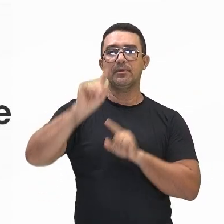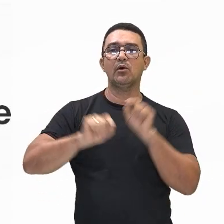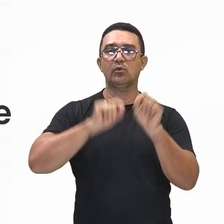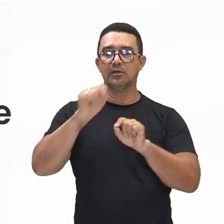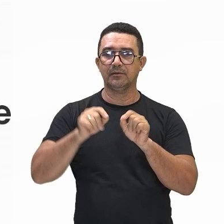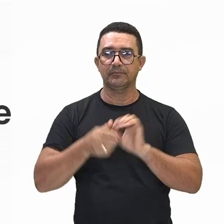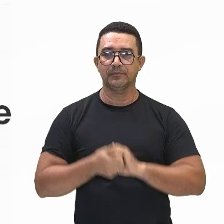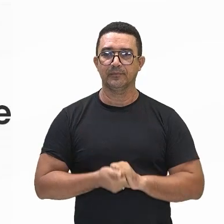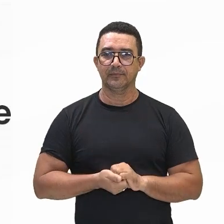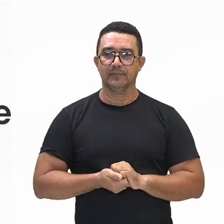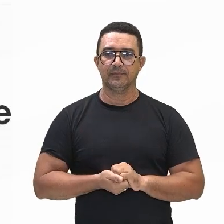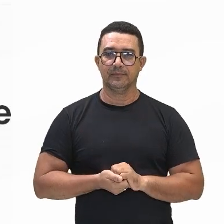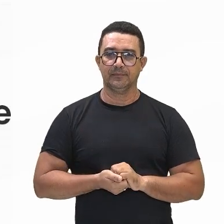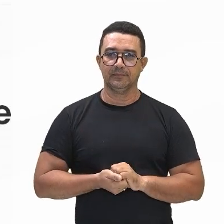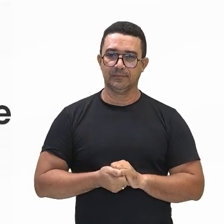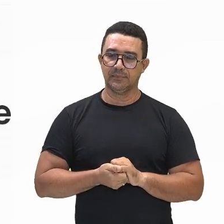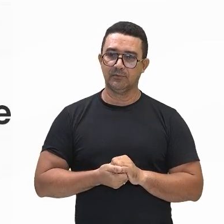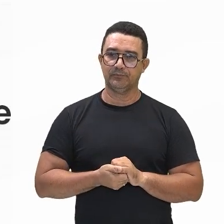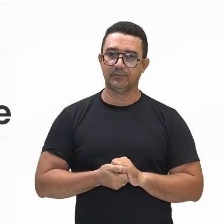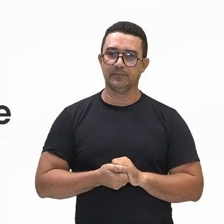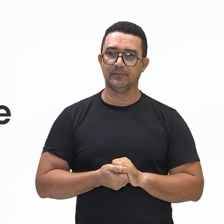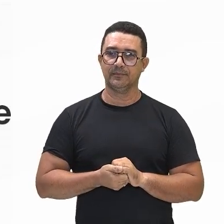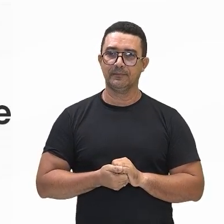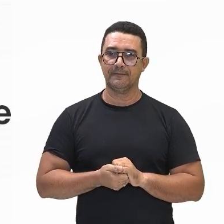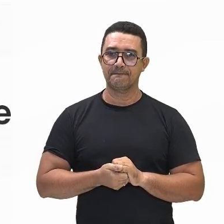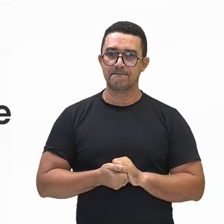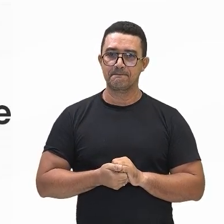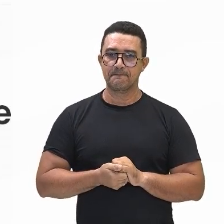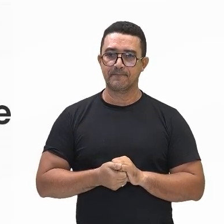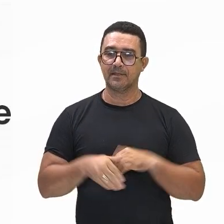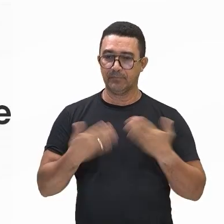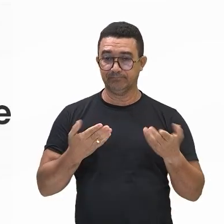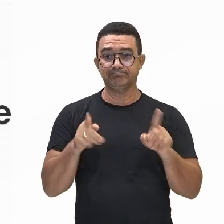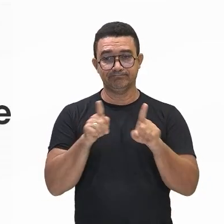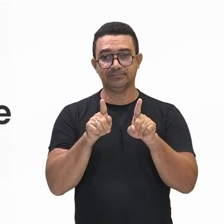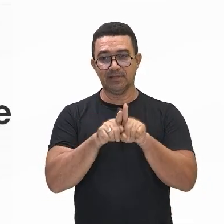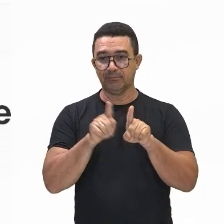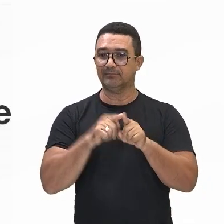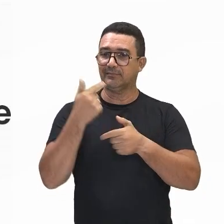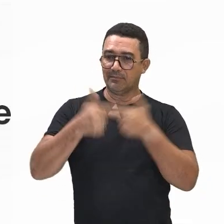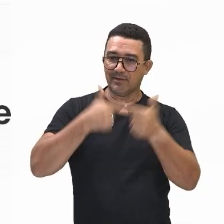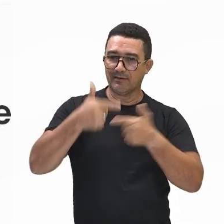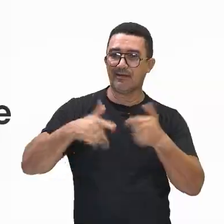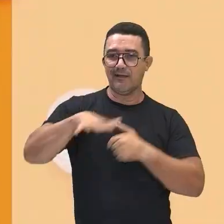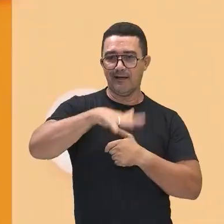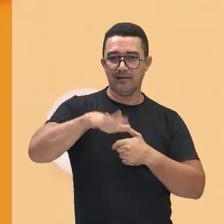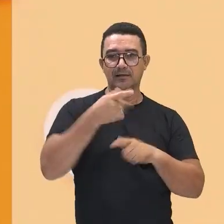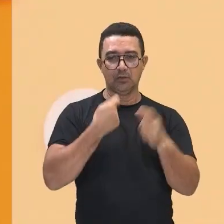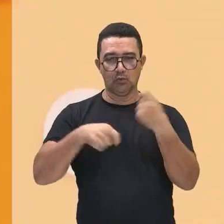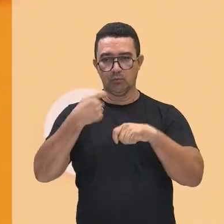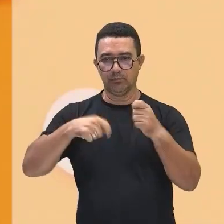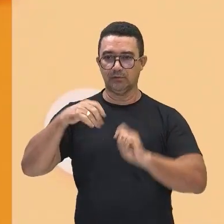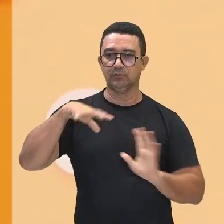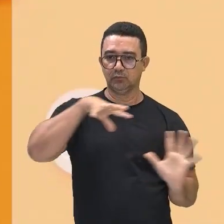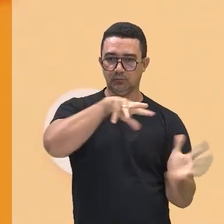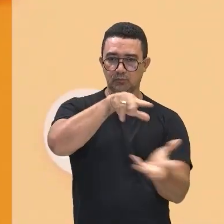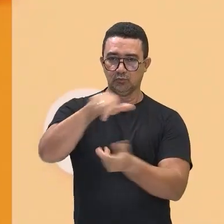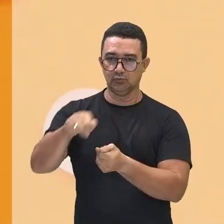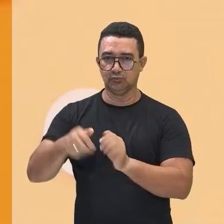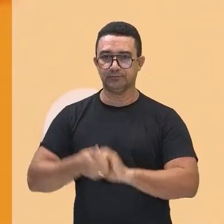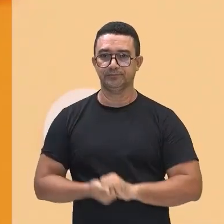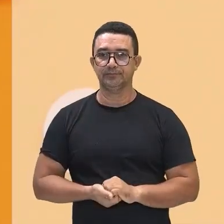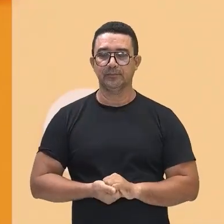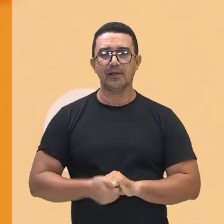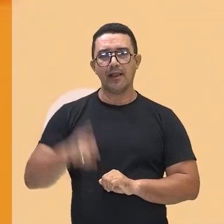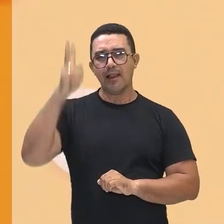abastecimento alimentar e também na parte da economia global, tá certo? Relembramos aí a